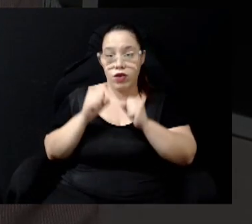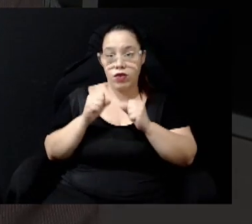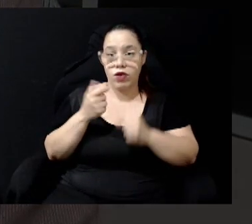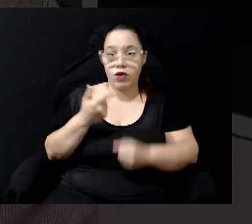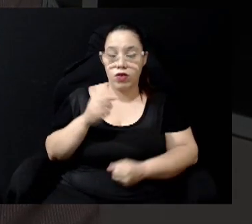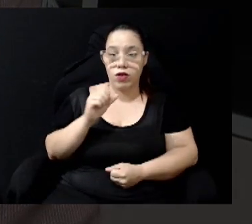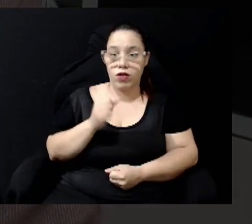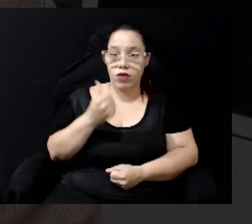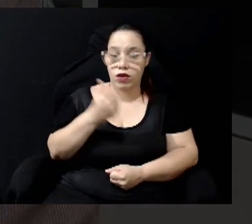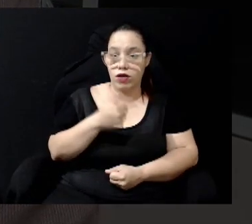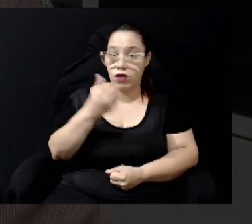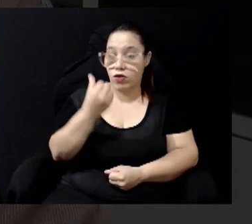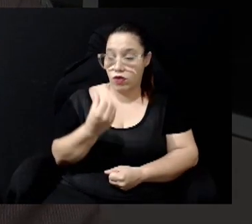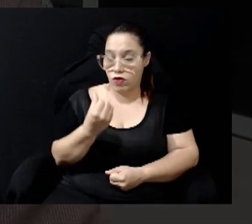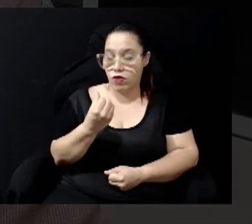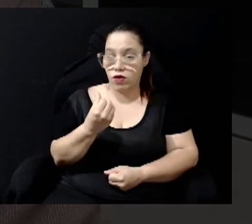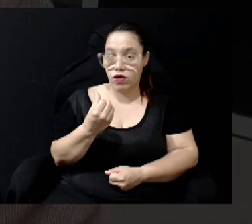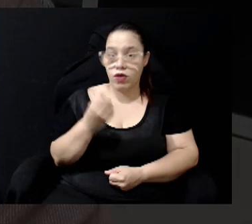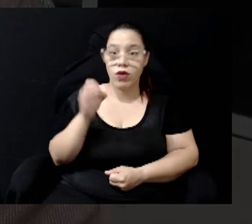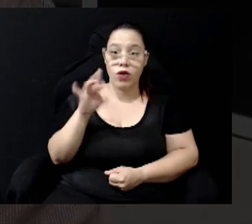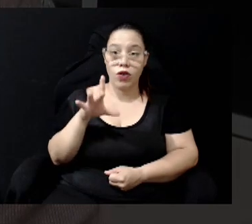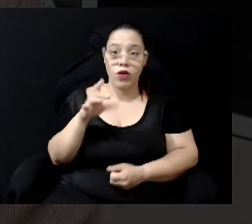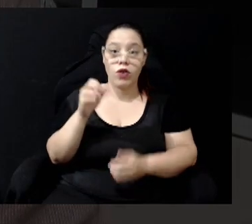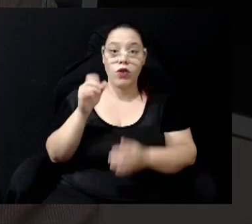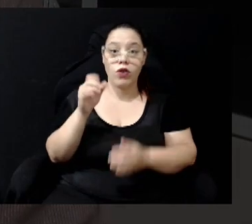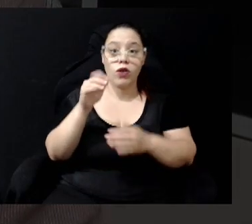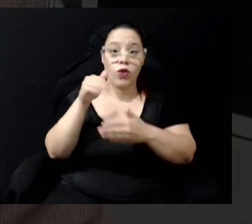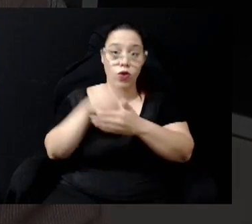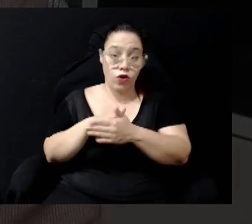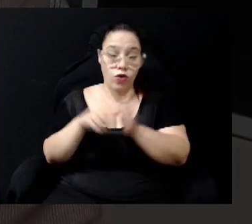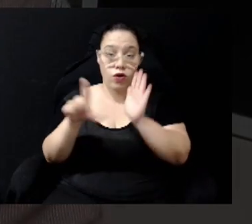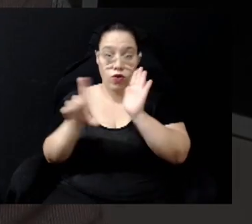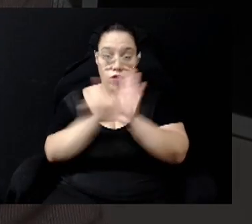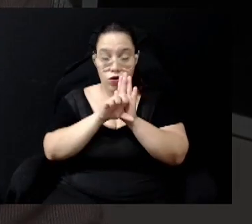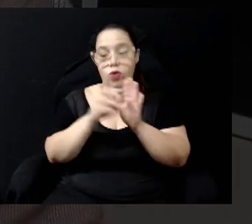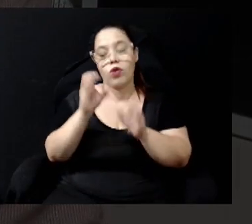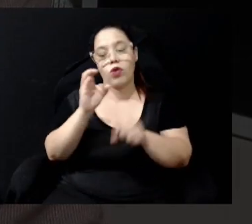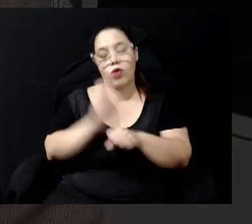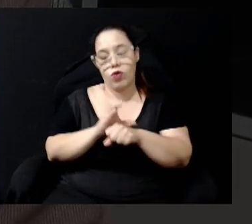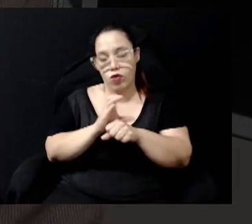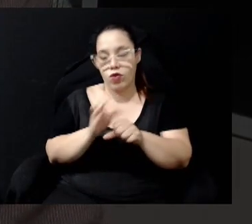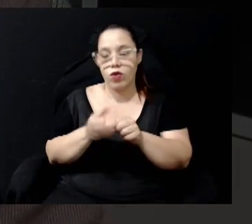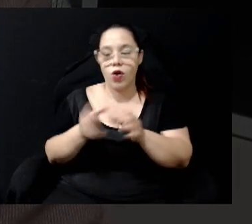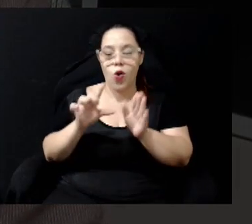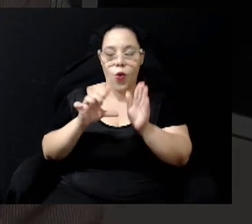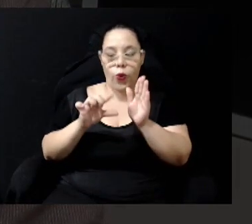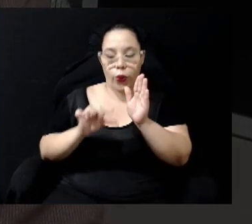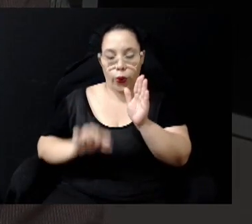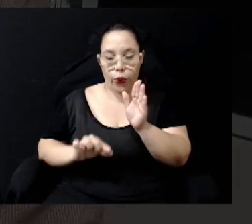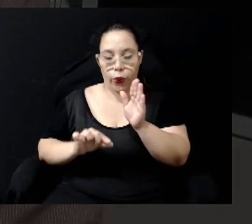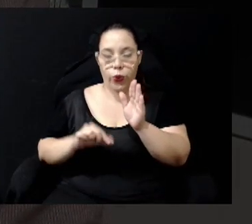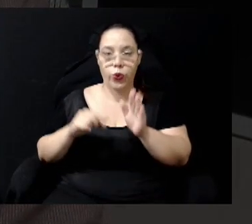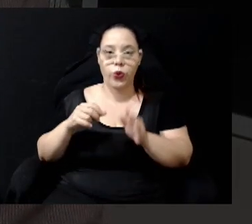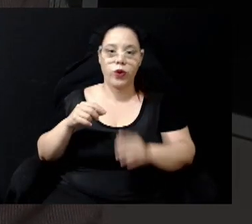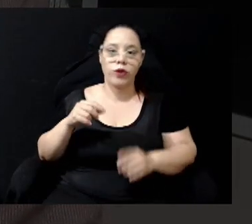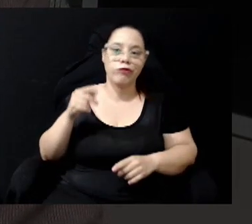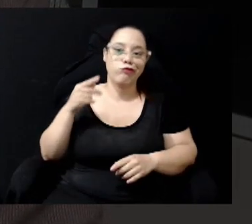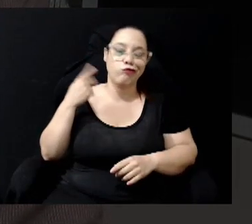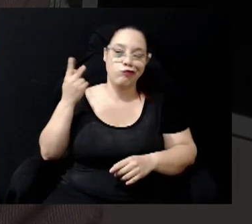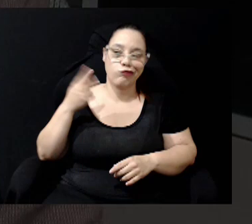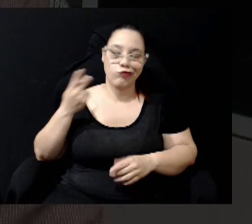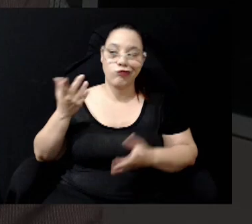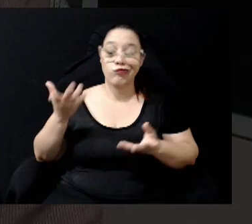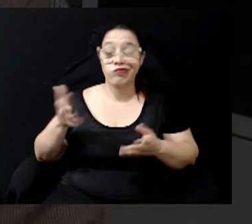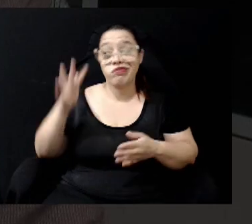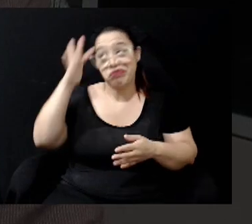disse, não só na lei eleitoral como no Código Eleitoral, reduziu o número de candidatos. E também eu creio que